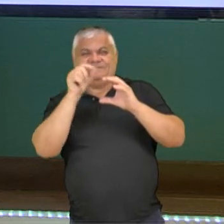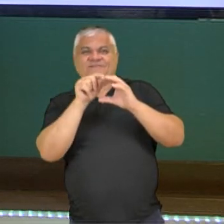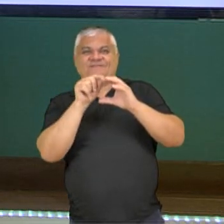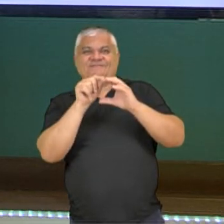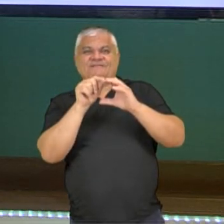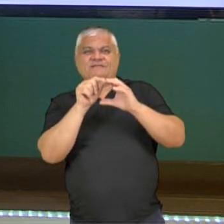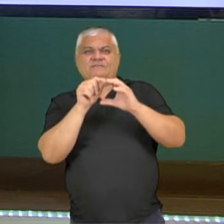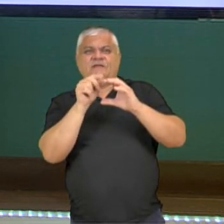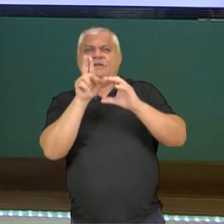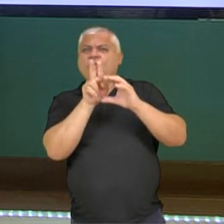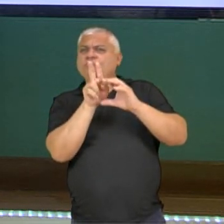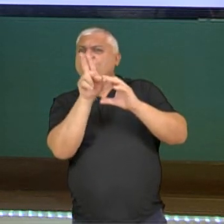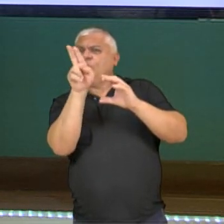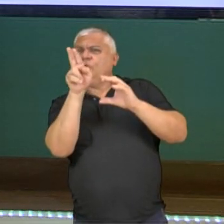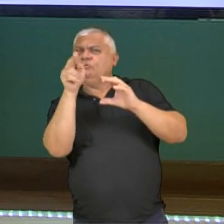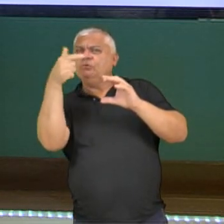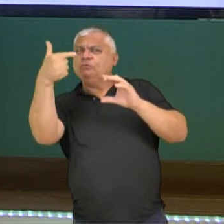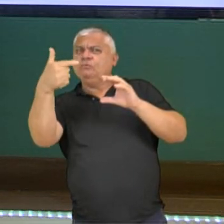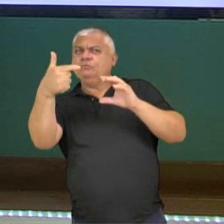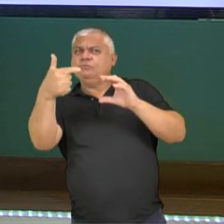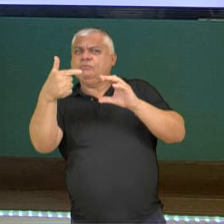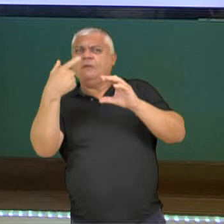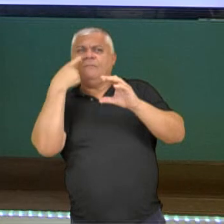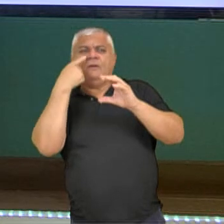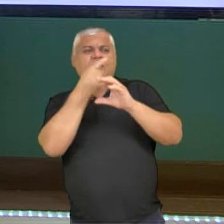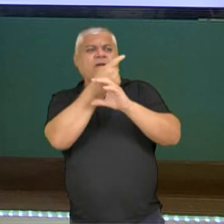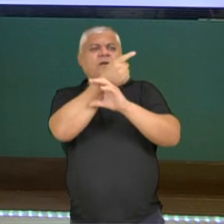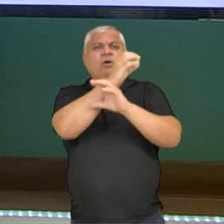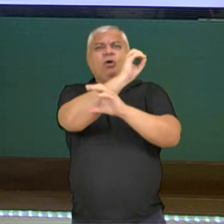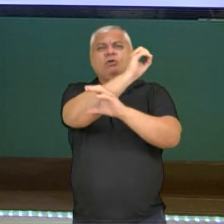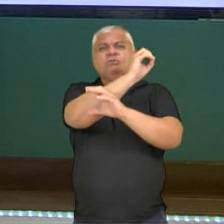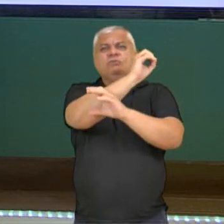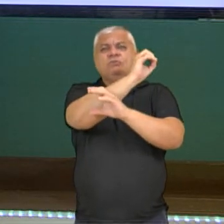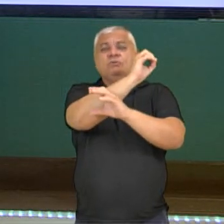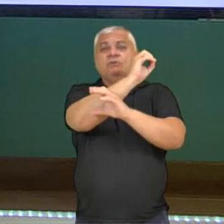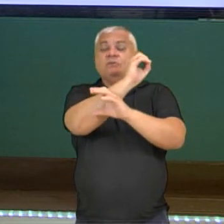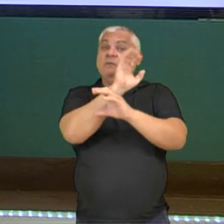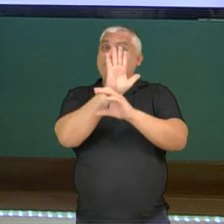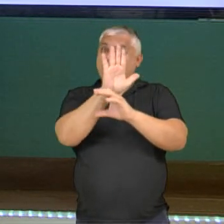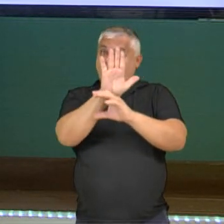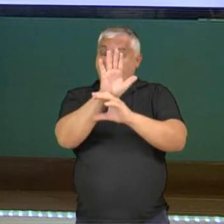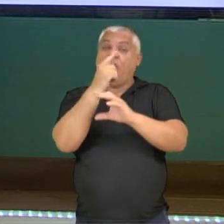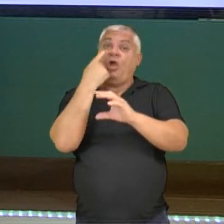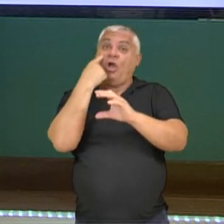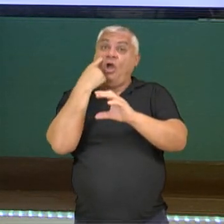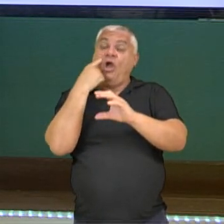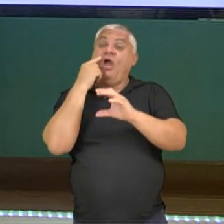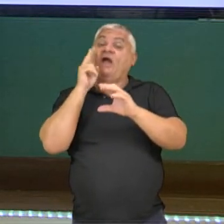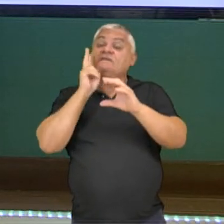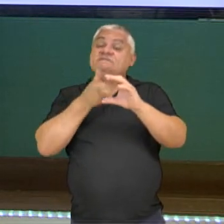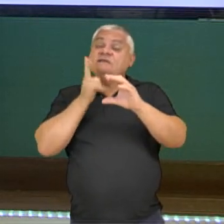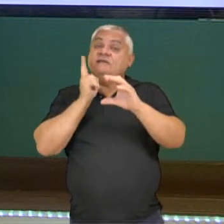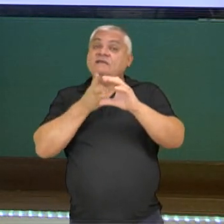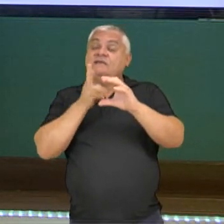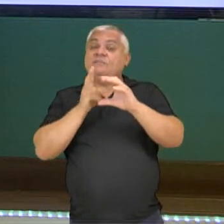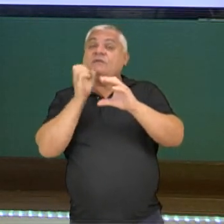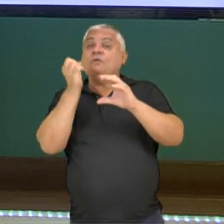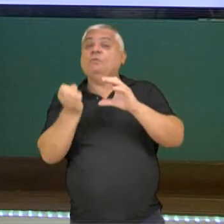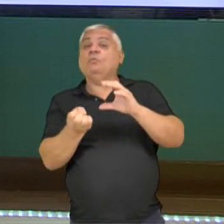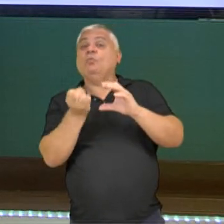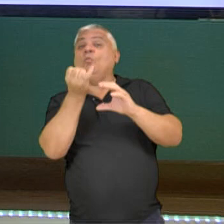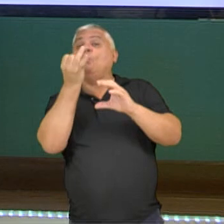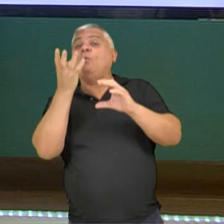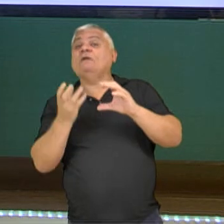professor, mas ele não está ligado a esse oxigênio? Lembre, a classificação é